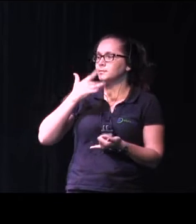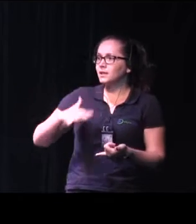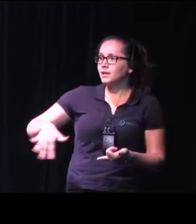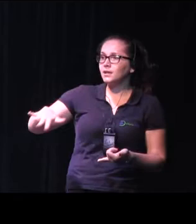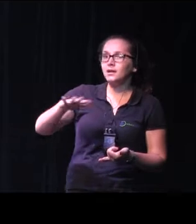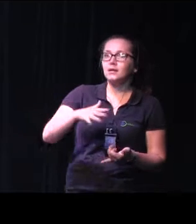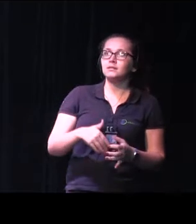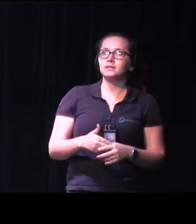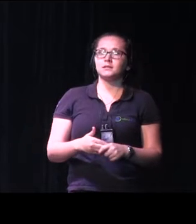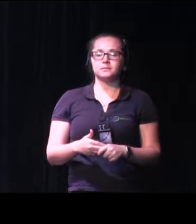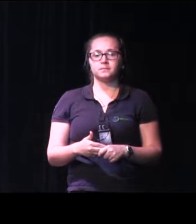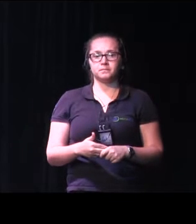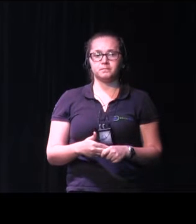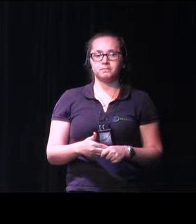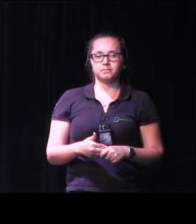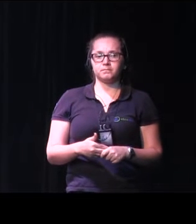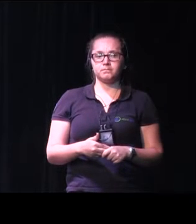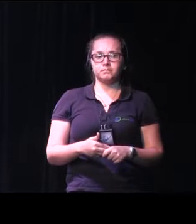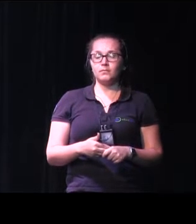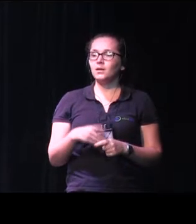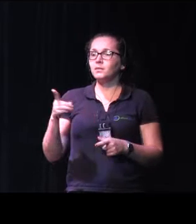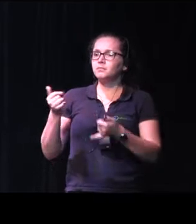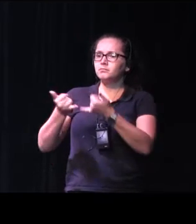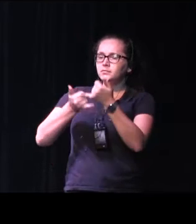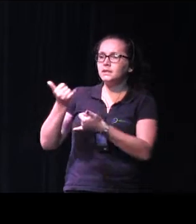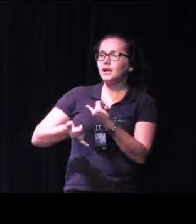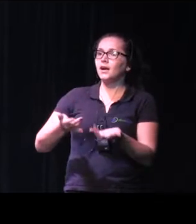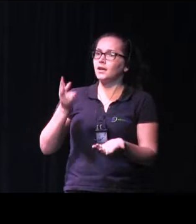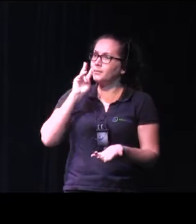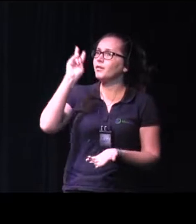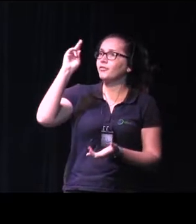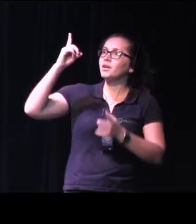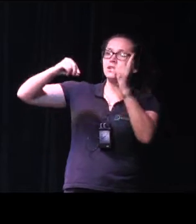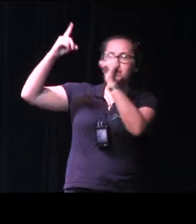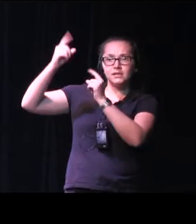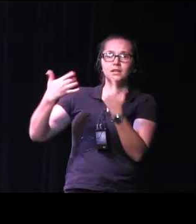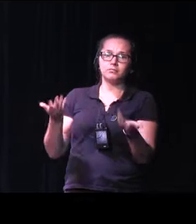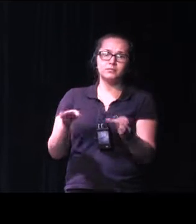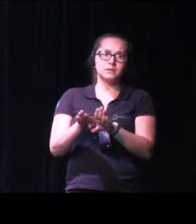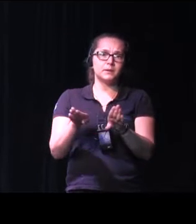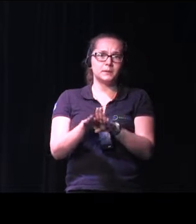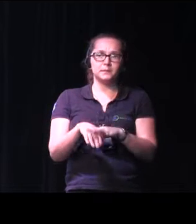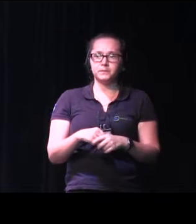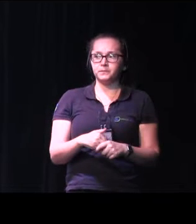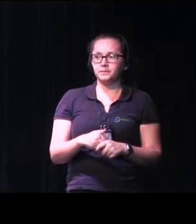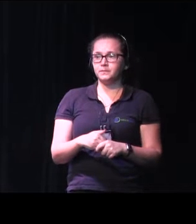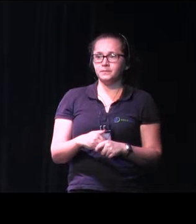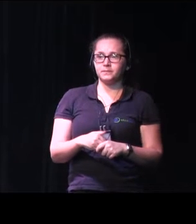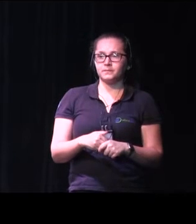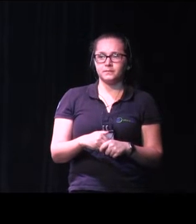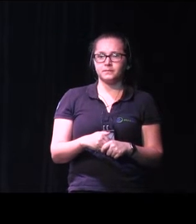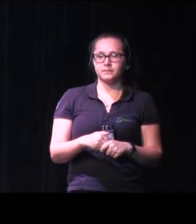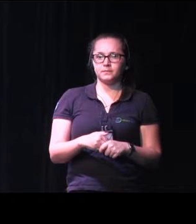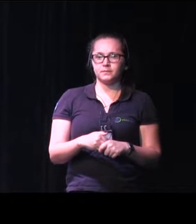de brinquedo para as crianças, para brincar e para ver as estrelas